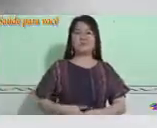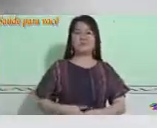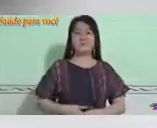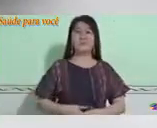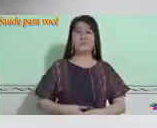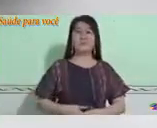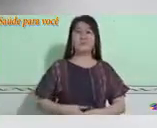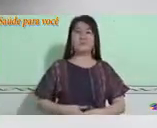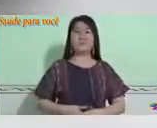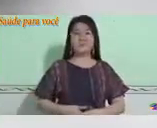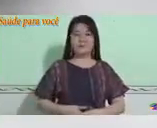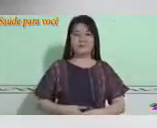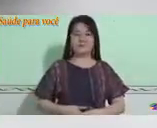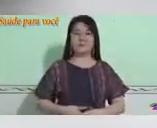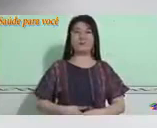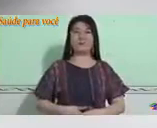2.290 miligramas,